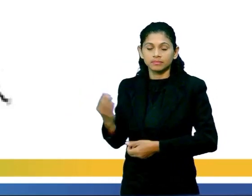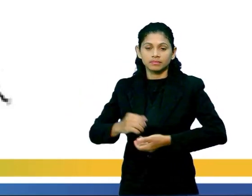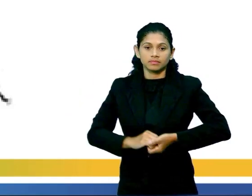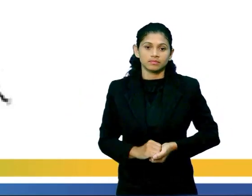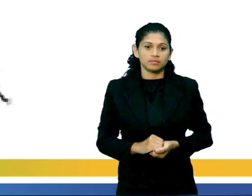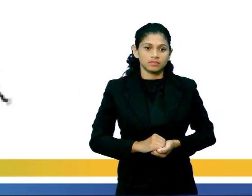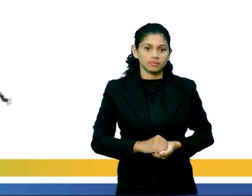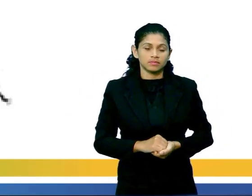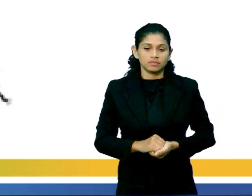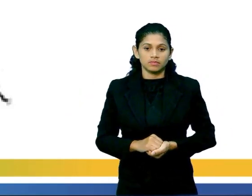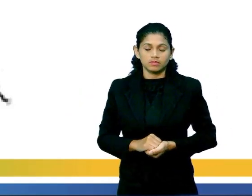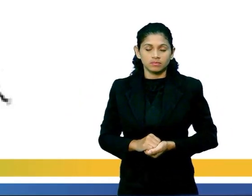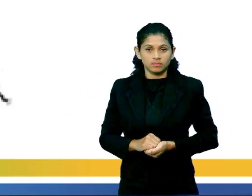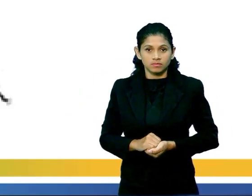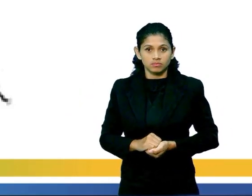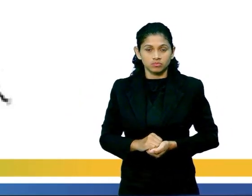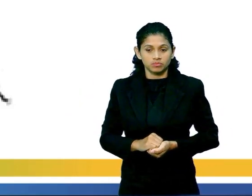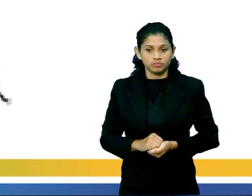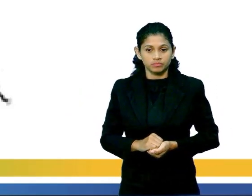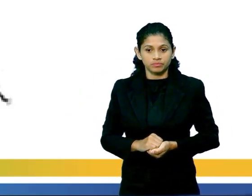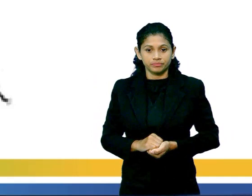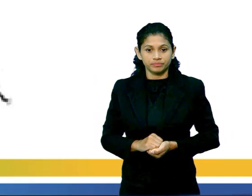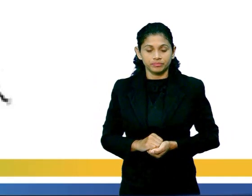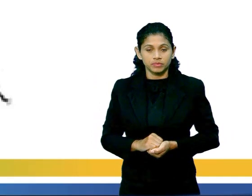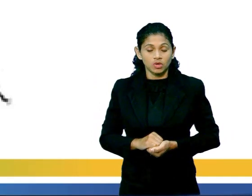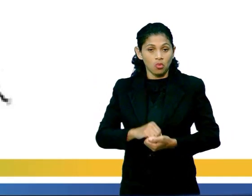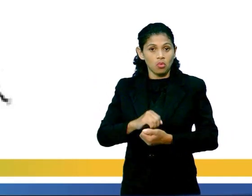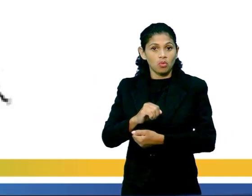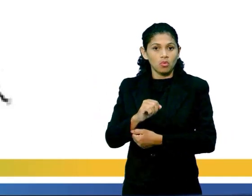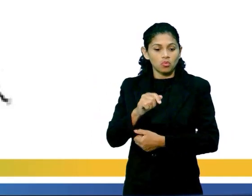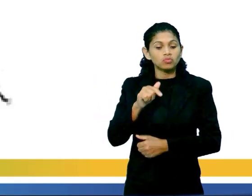ponto x igual a 0,